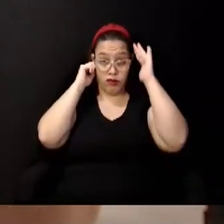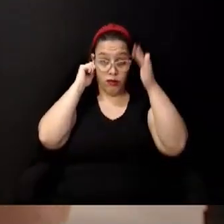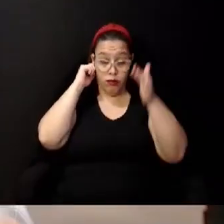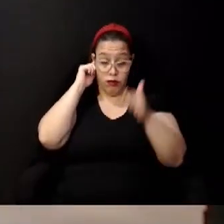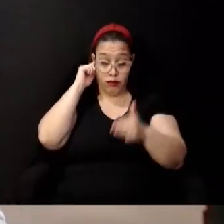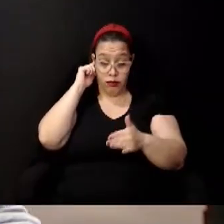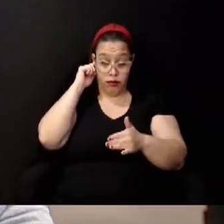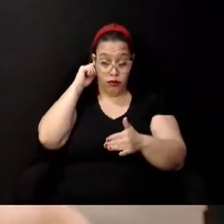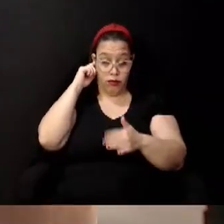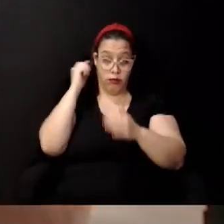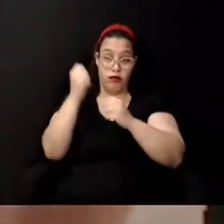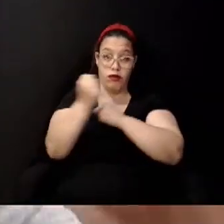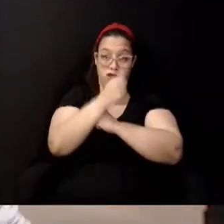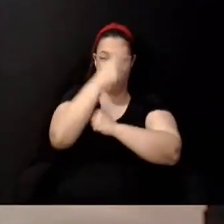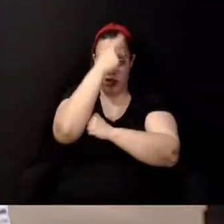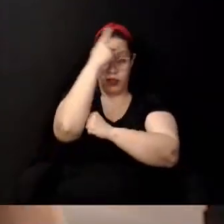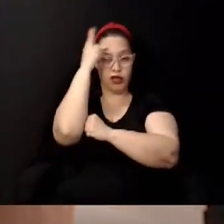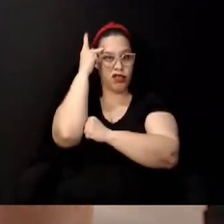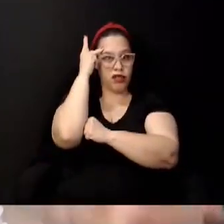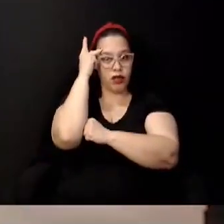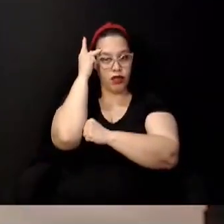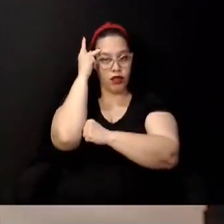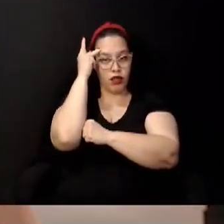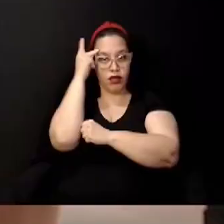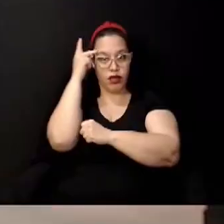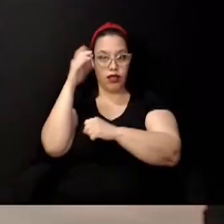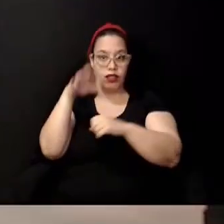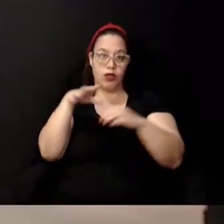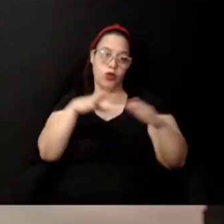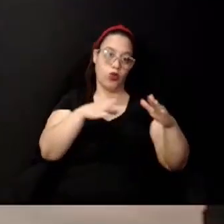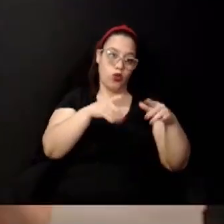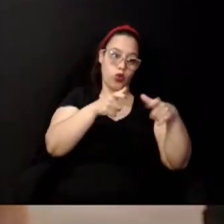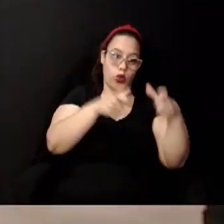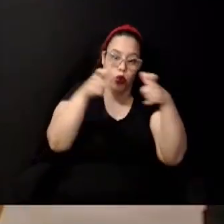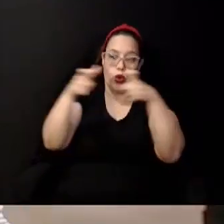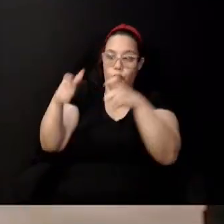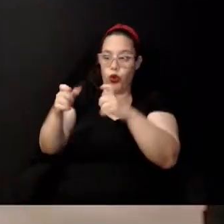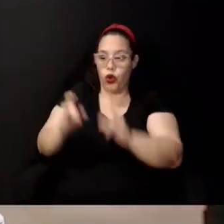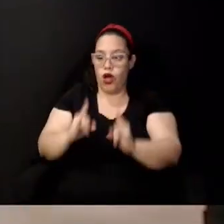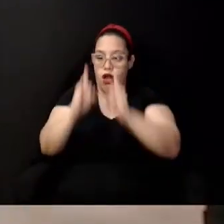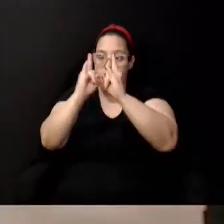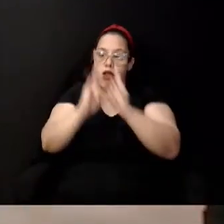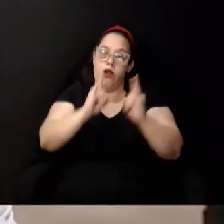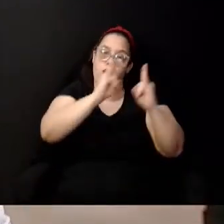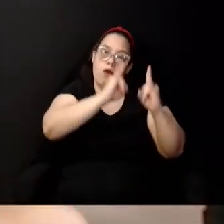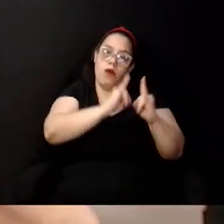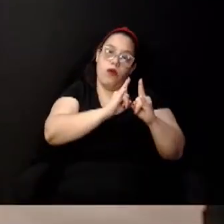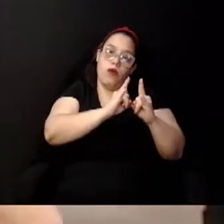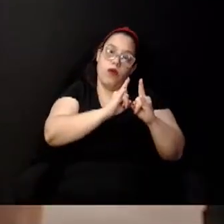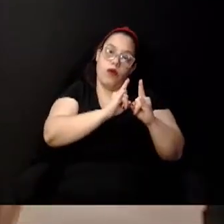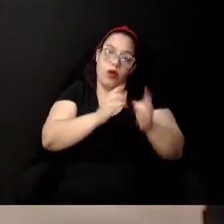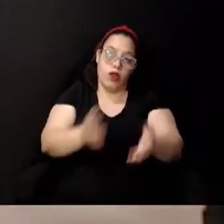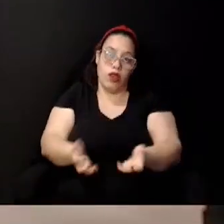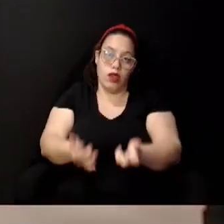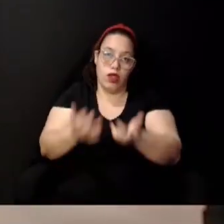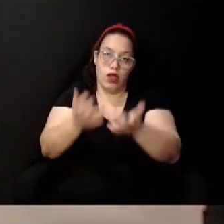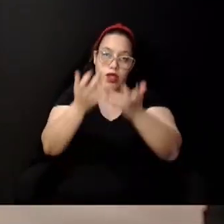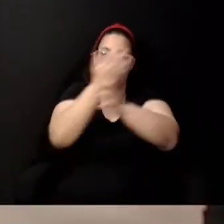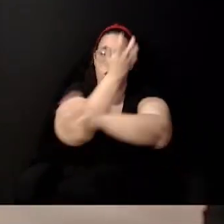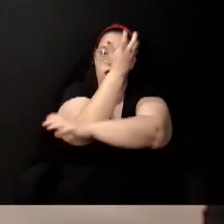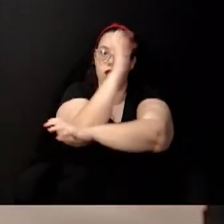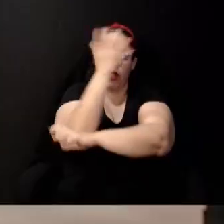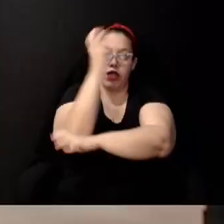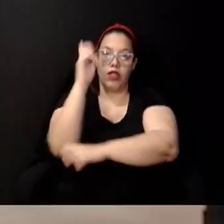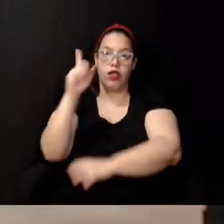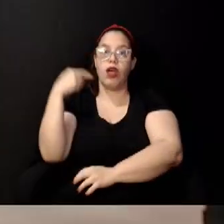das pessoas e do patrimônio, né, de prédios e tudo mais. Incêndios florestais é de outra